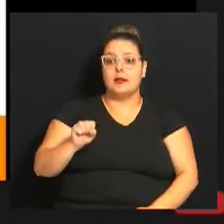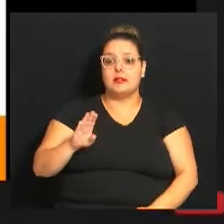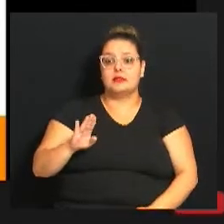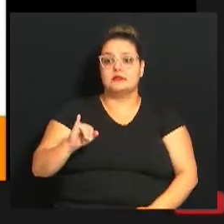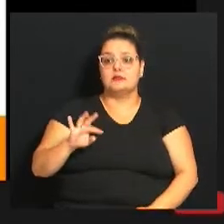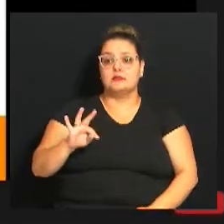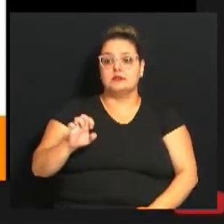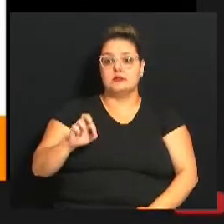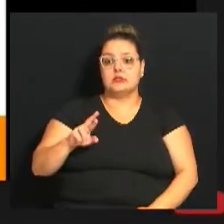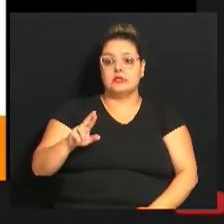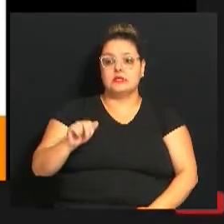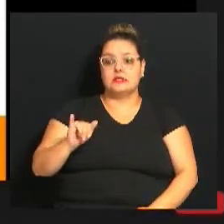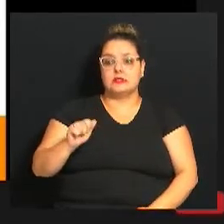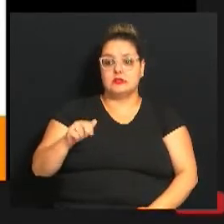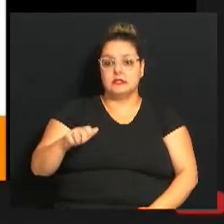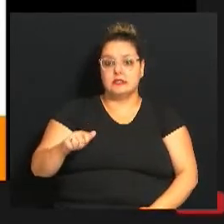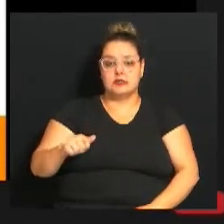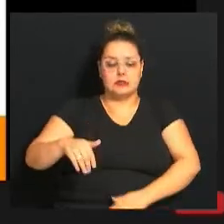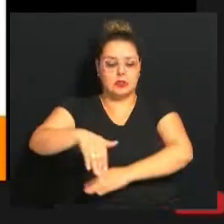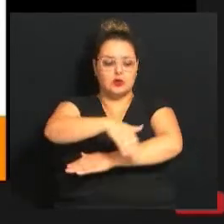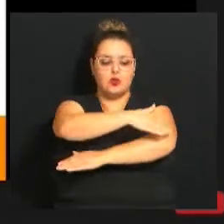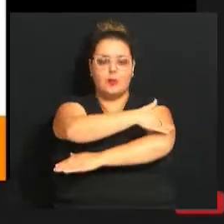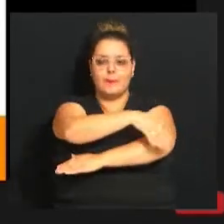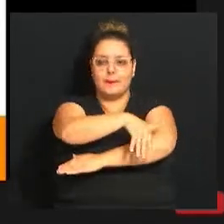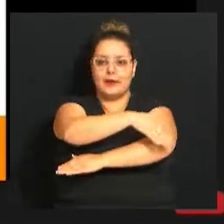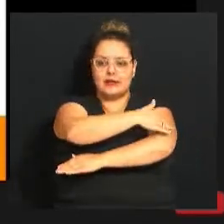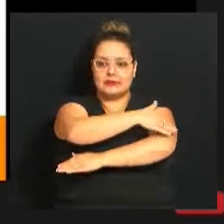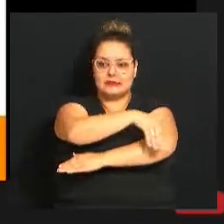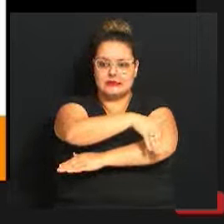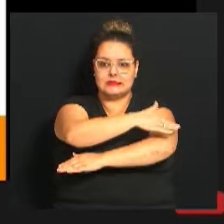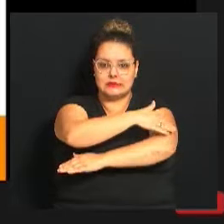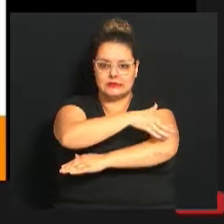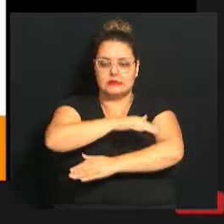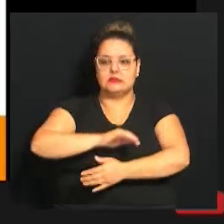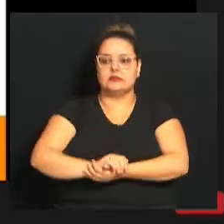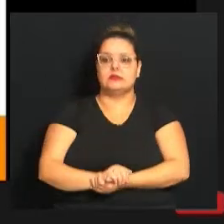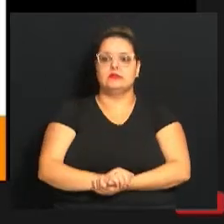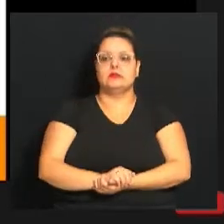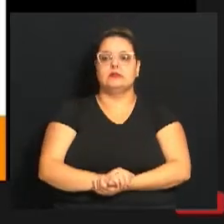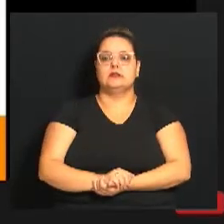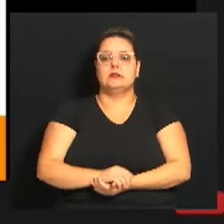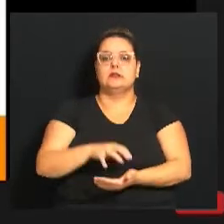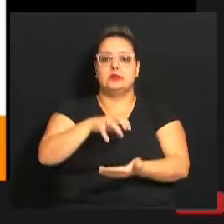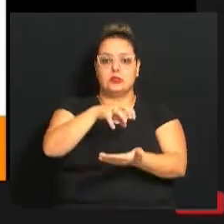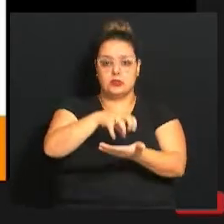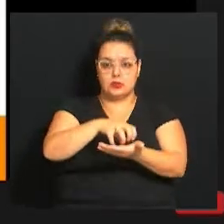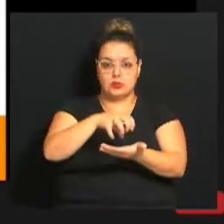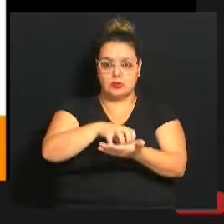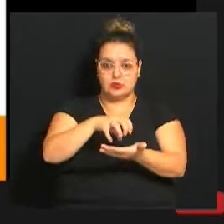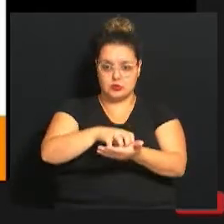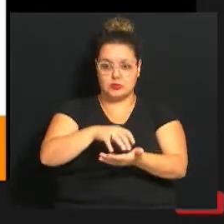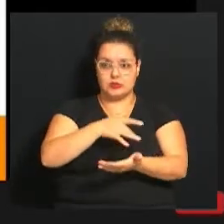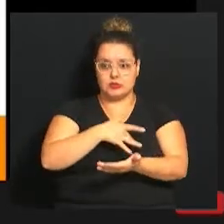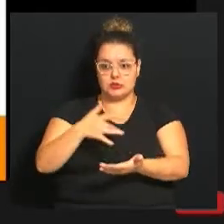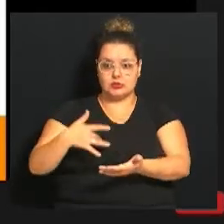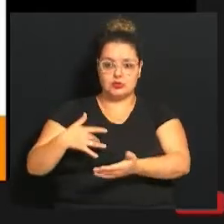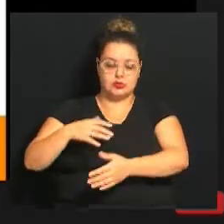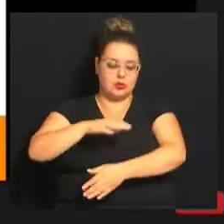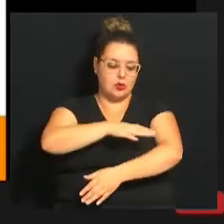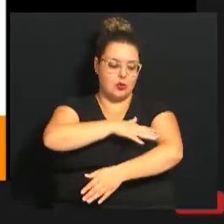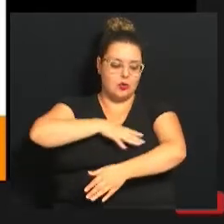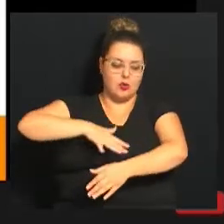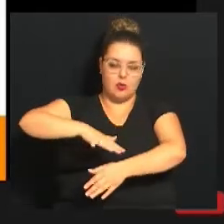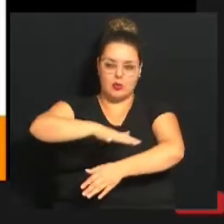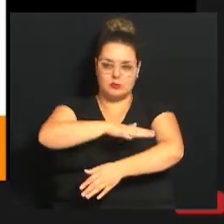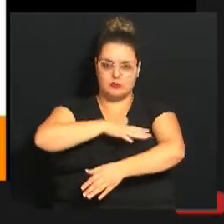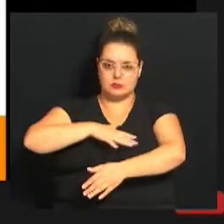de saúde, é numa esquina, numa rua ali, porque esse centro de saúde ele pega um quarteirão, começo de um quarteirão, e na sala